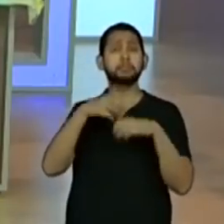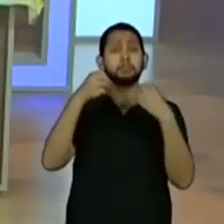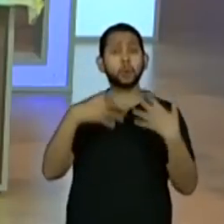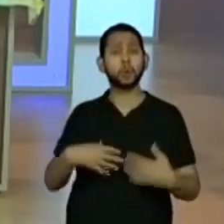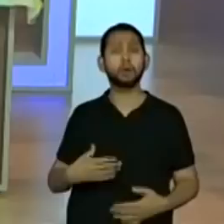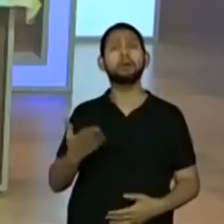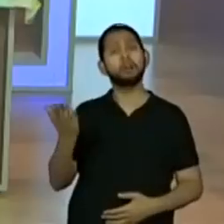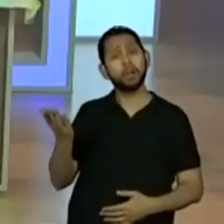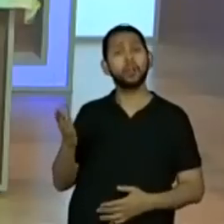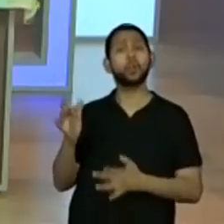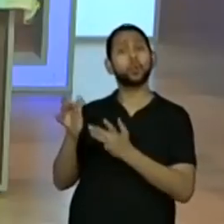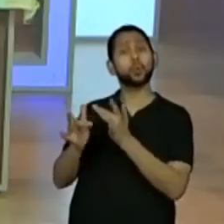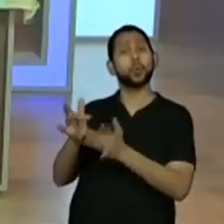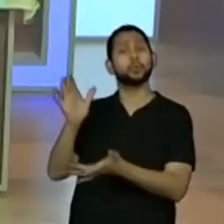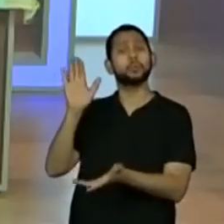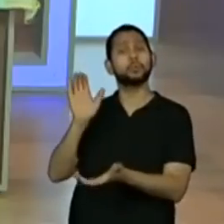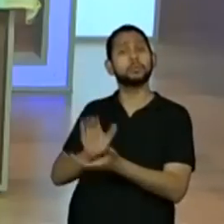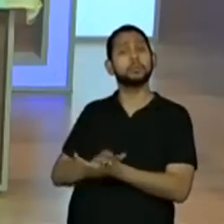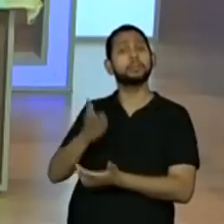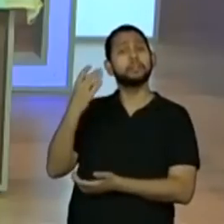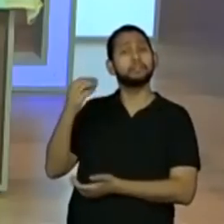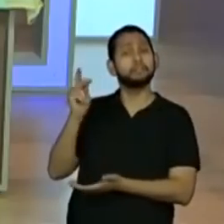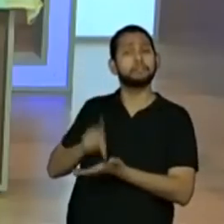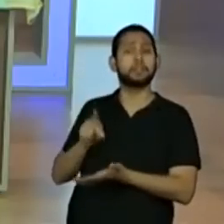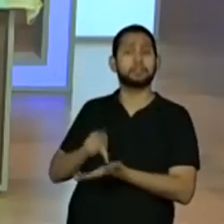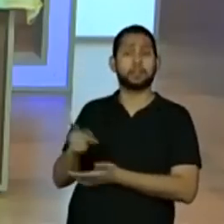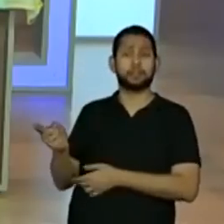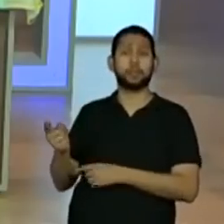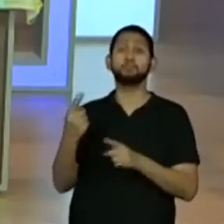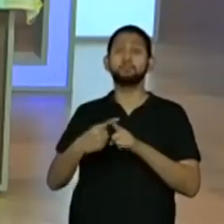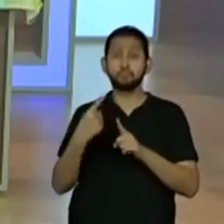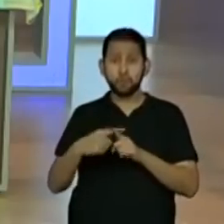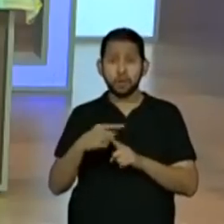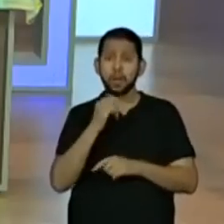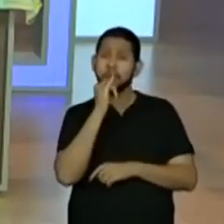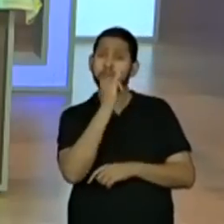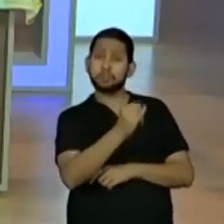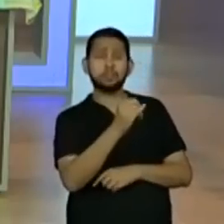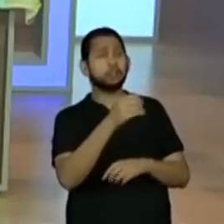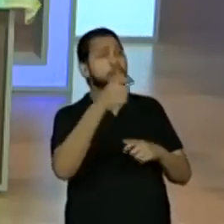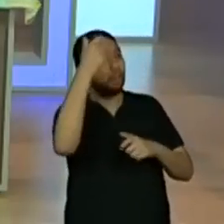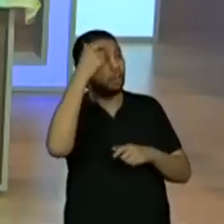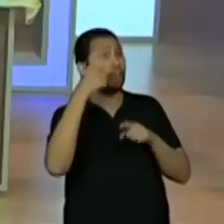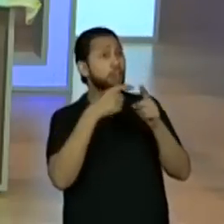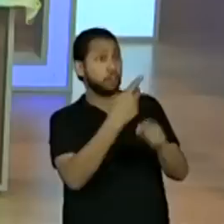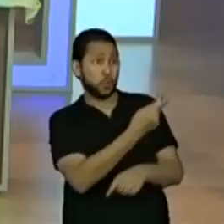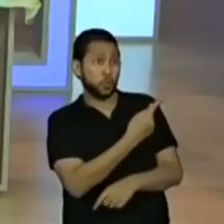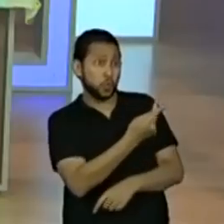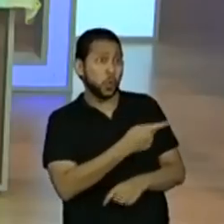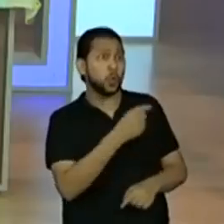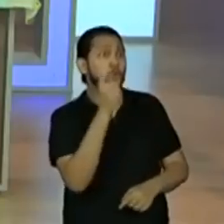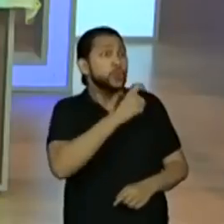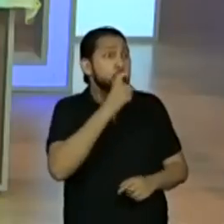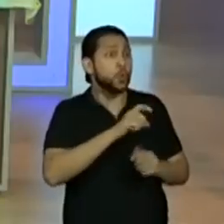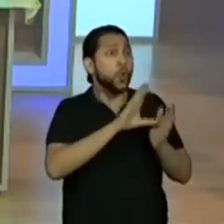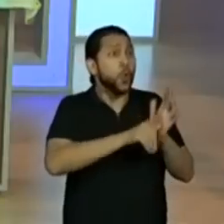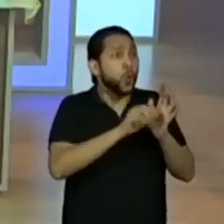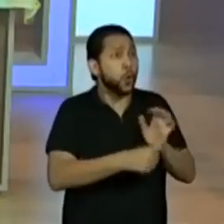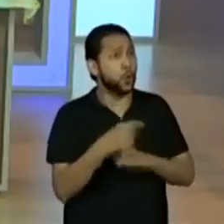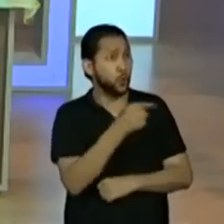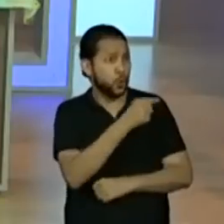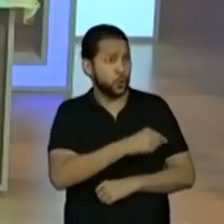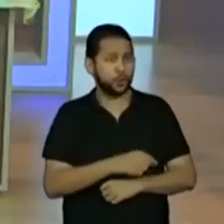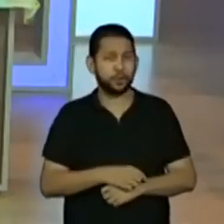meu verdadeiro noivo deve estar aqui, porque os seus filhos o jogaram no poço e trouxeram os tesouros para você.